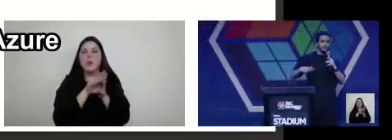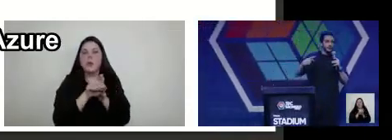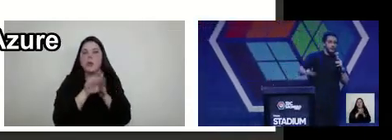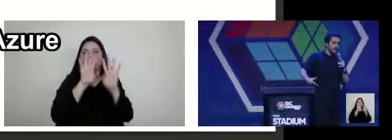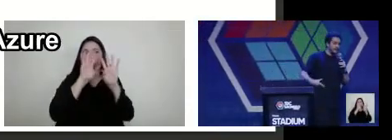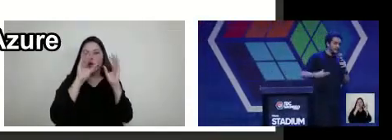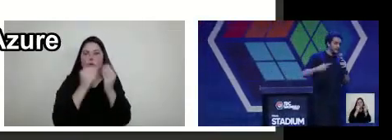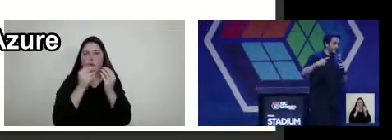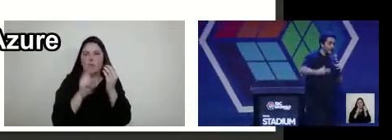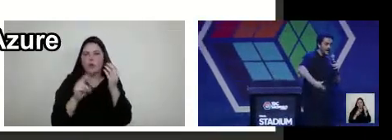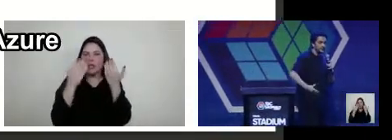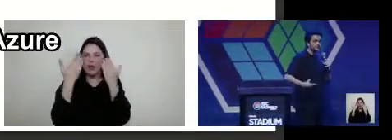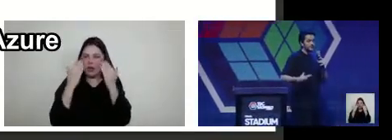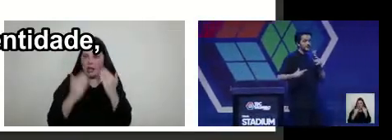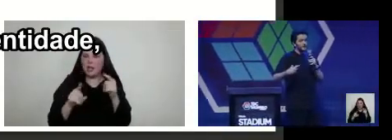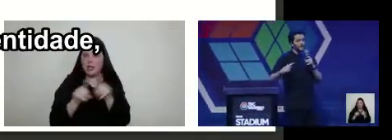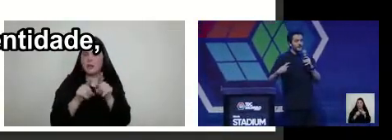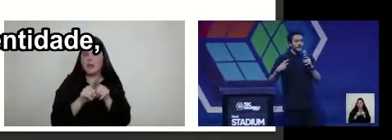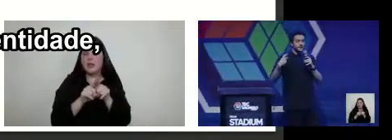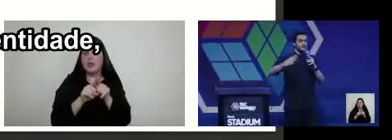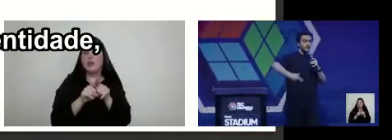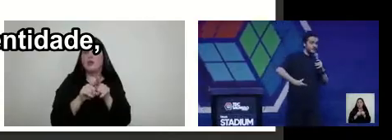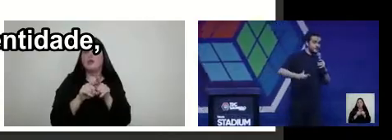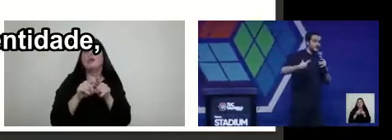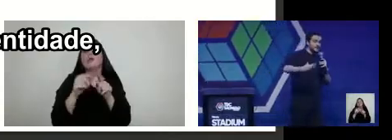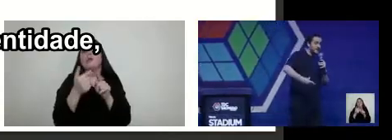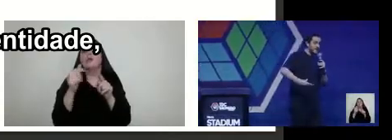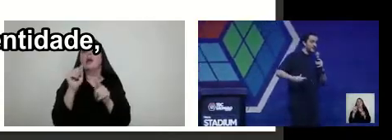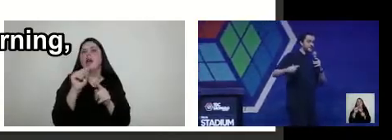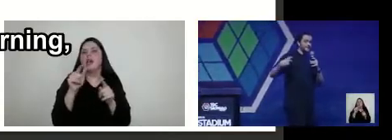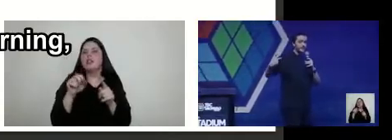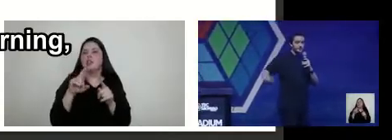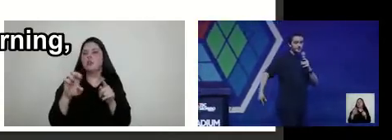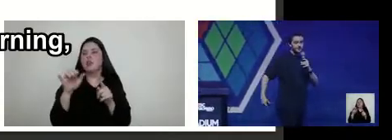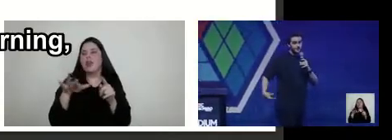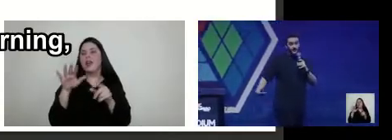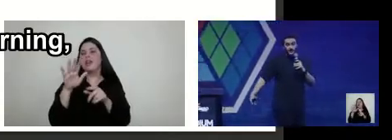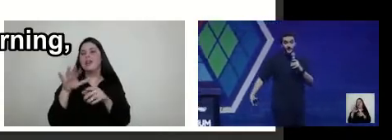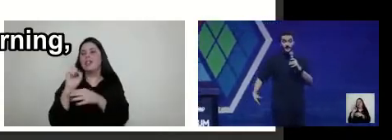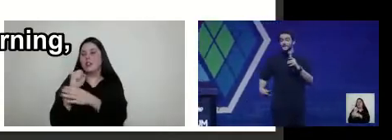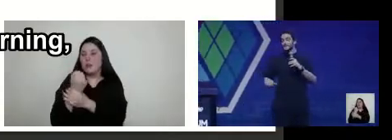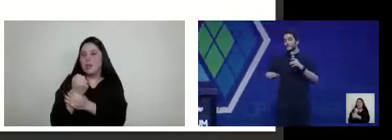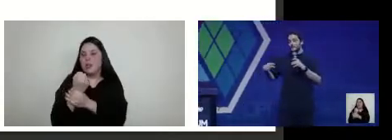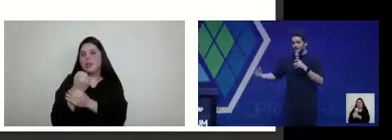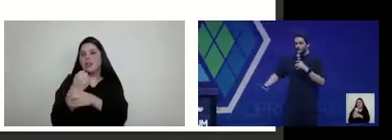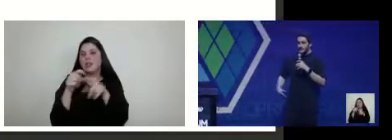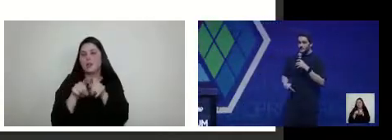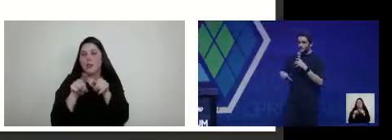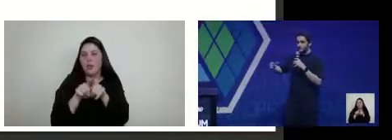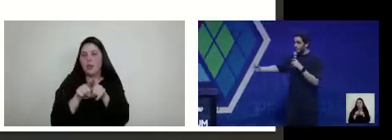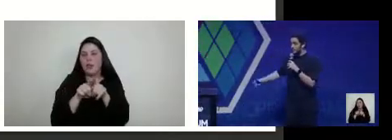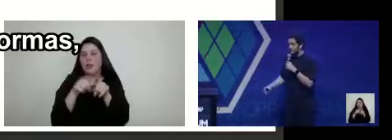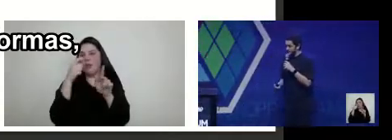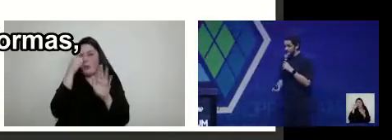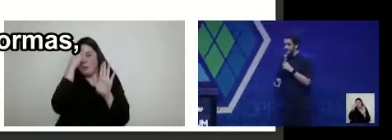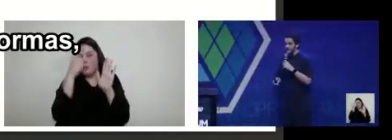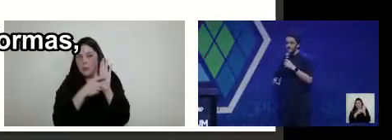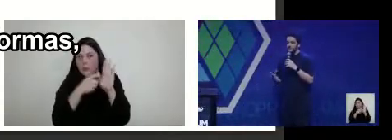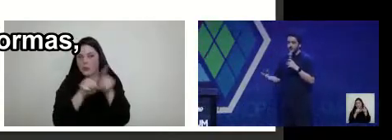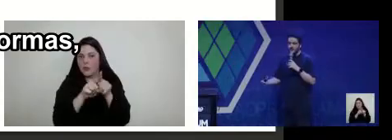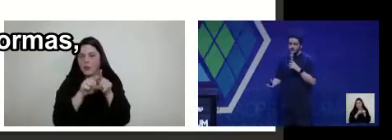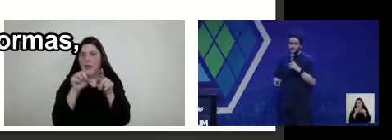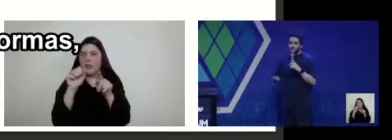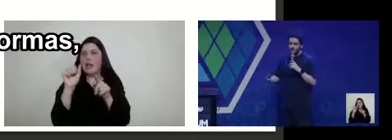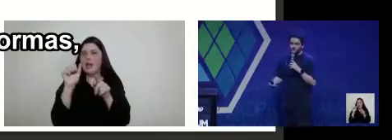exemplo, o Azure para a parte de segurança, identidade, para a parte de Machine Learning, a AWS para todo o contexto. Enfim, você